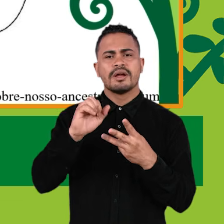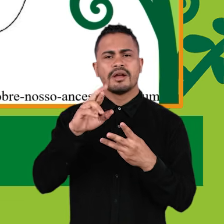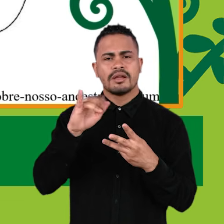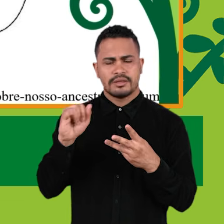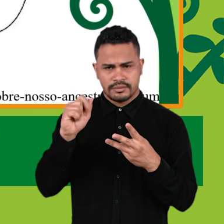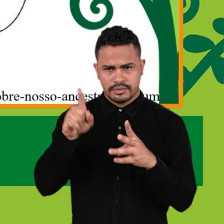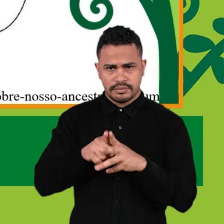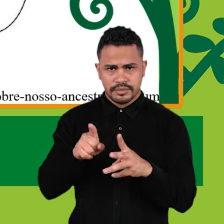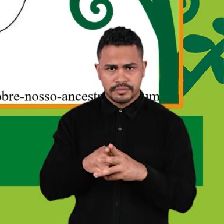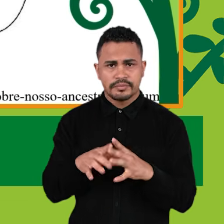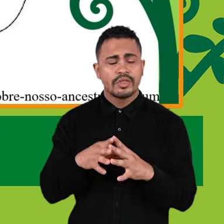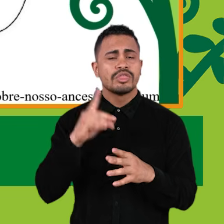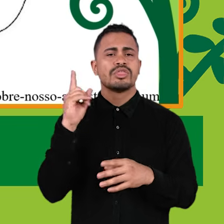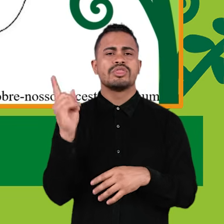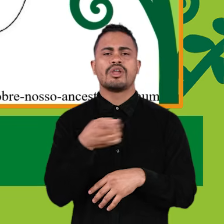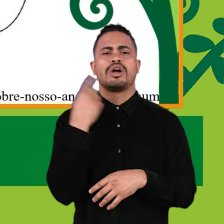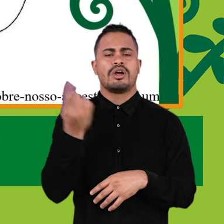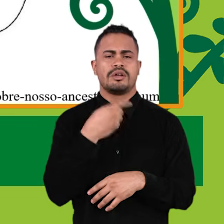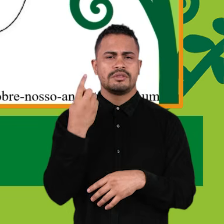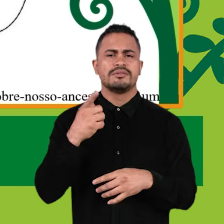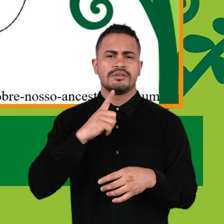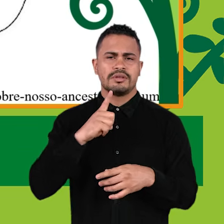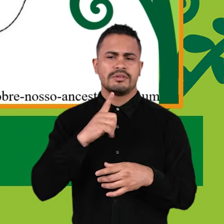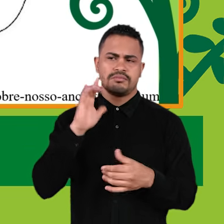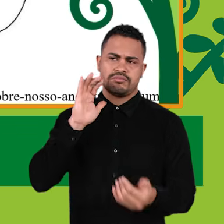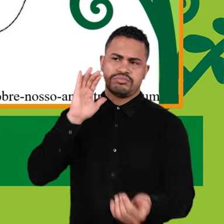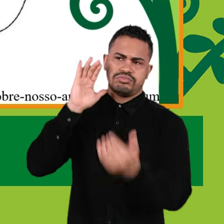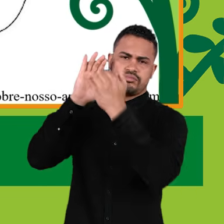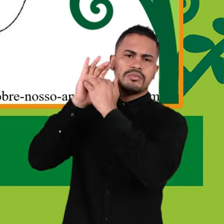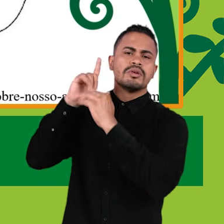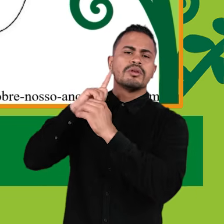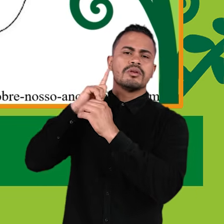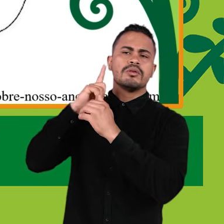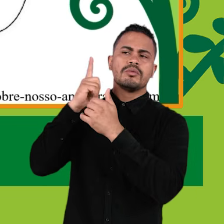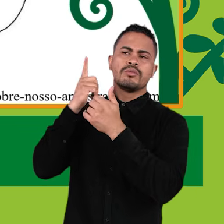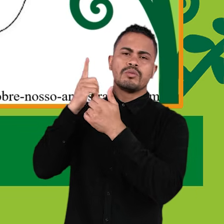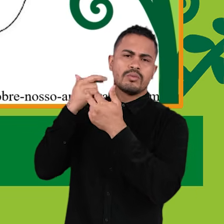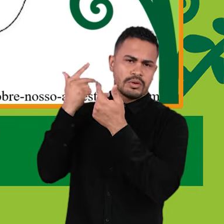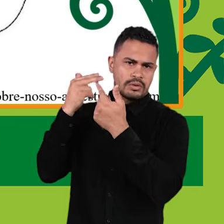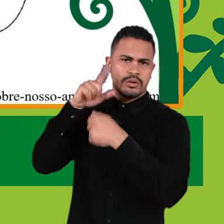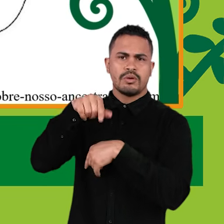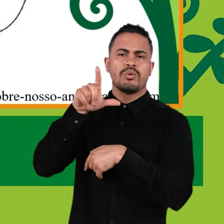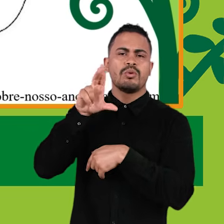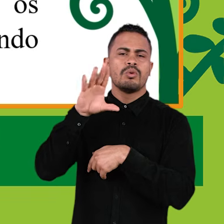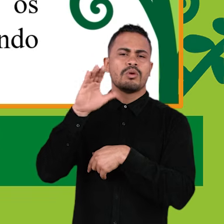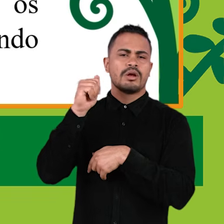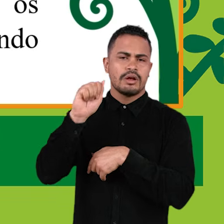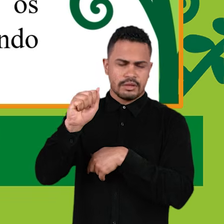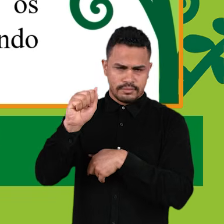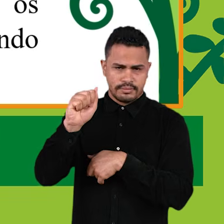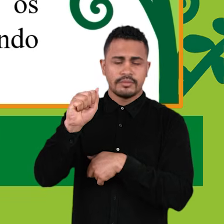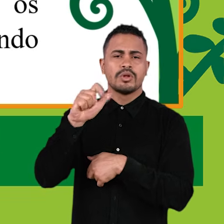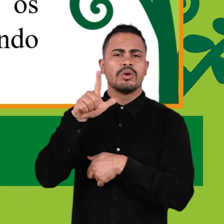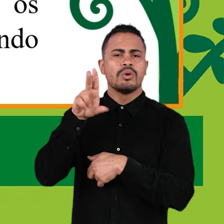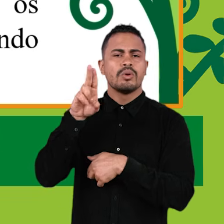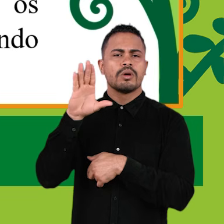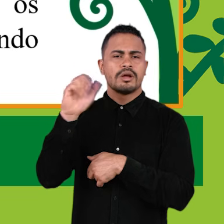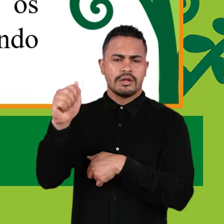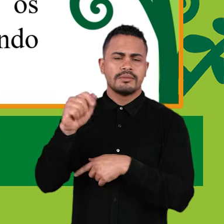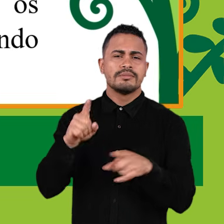nosso domínio, mas todos nós temos esse último ancestral comum, né, que é o Luca. E aí a importância do Luca